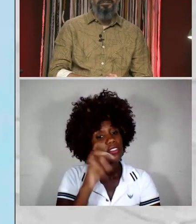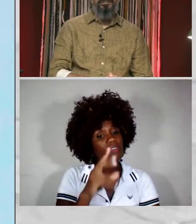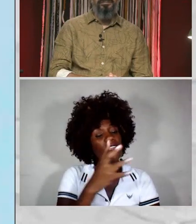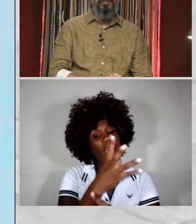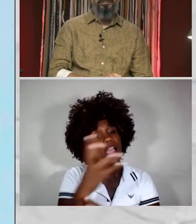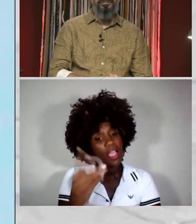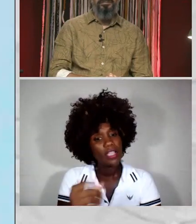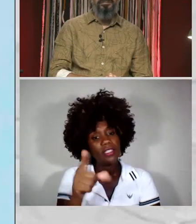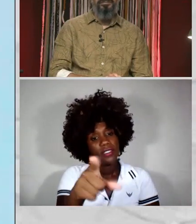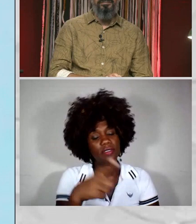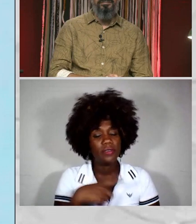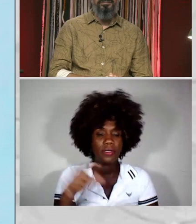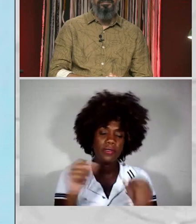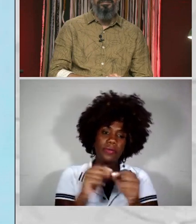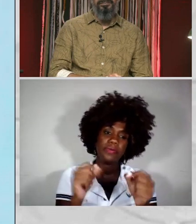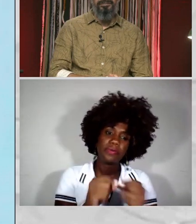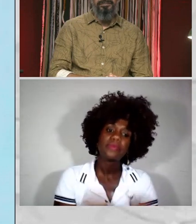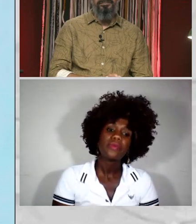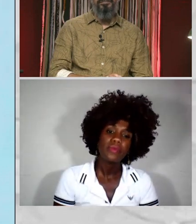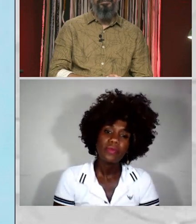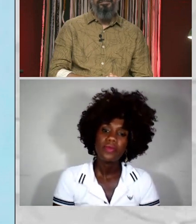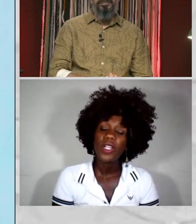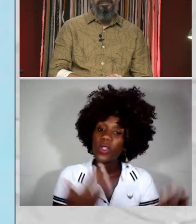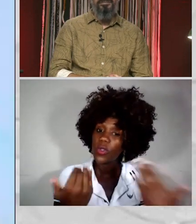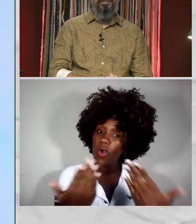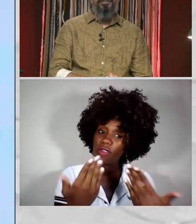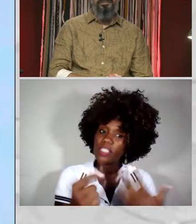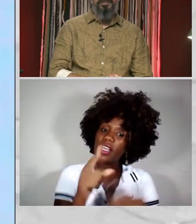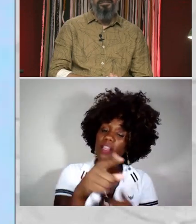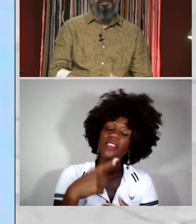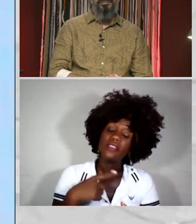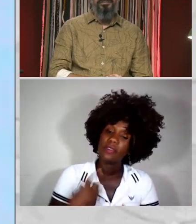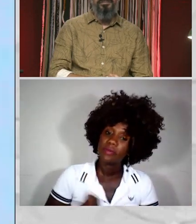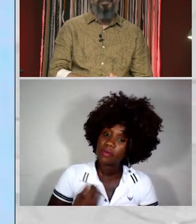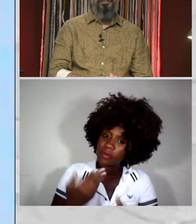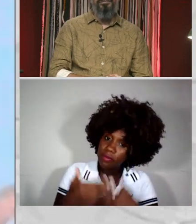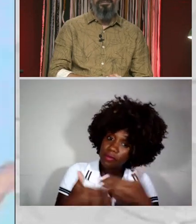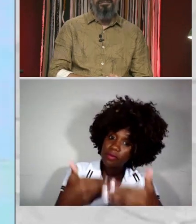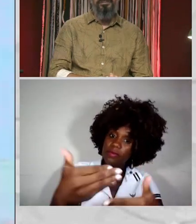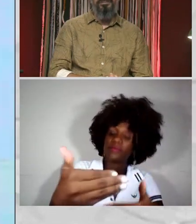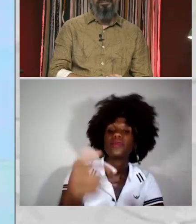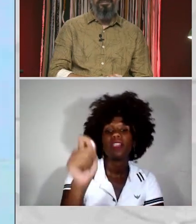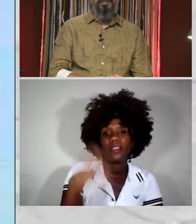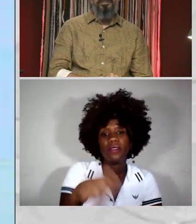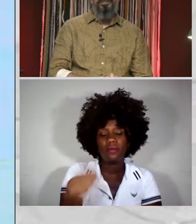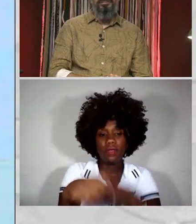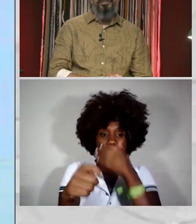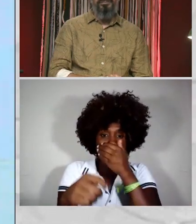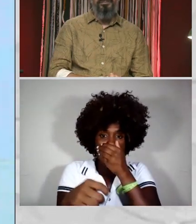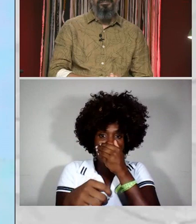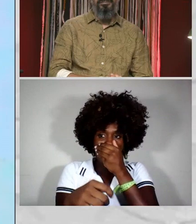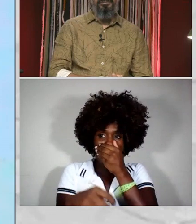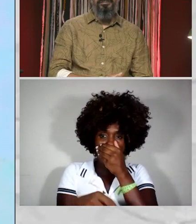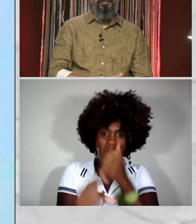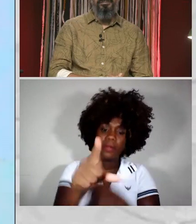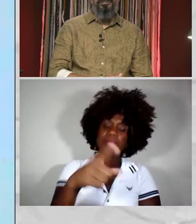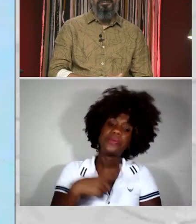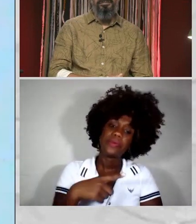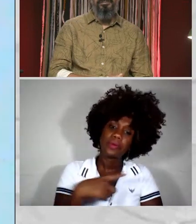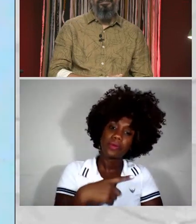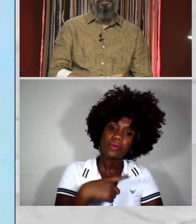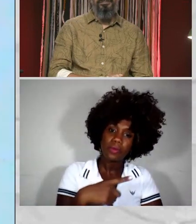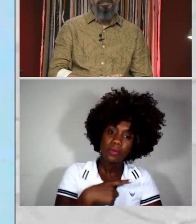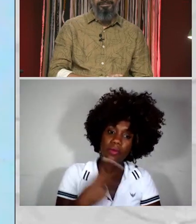E é isso que você está fazendo aqui com a conversaria, entende? Isso vai ficar para a posteridade. Isso vai tocar muita gente como está nos tocando